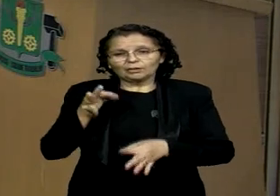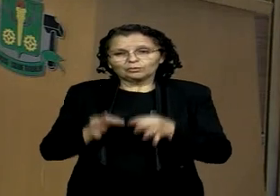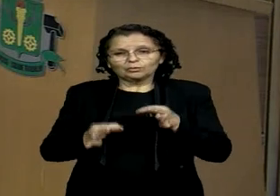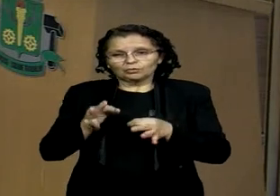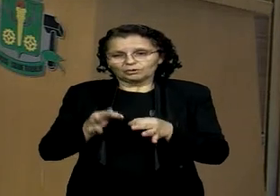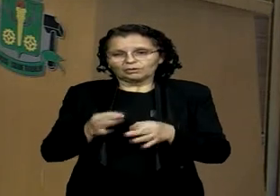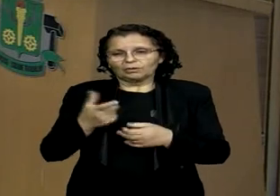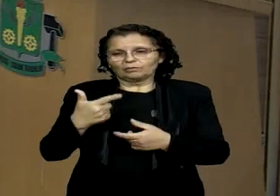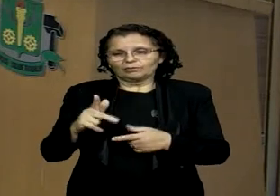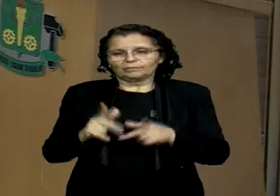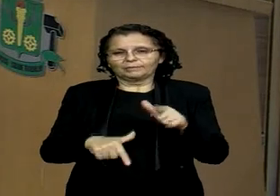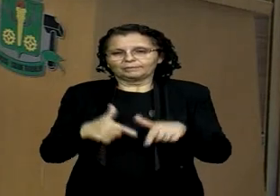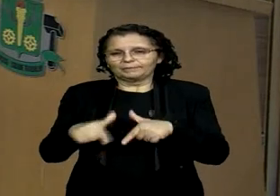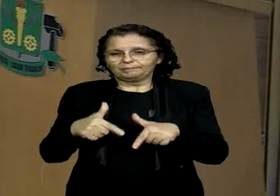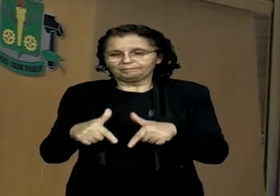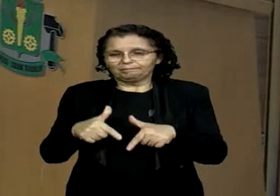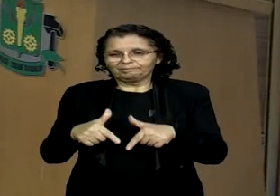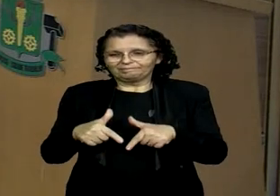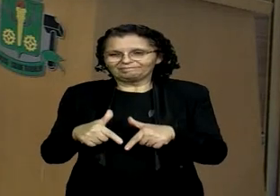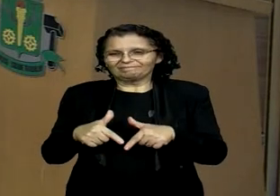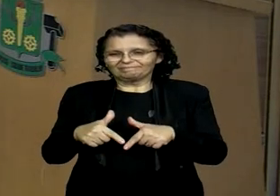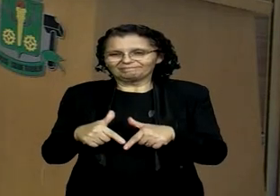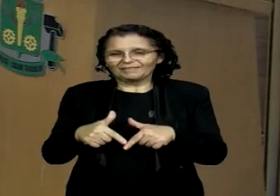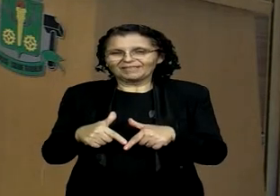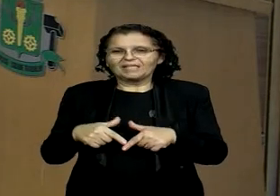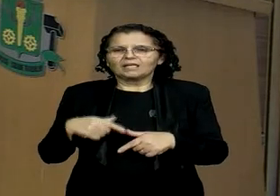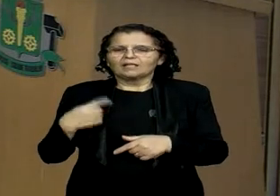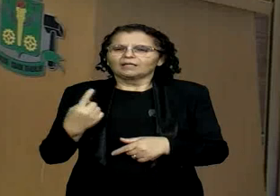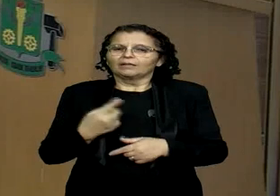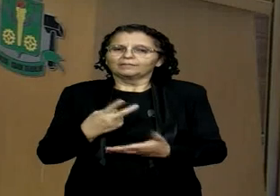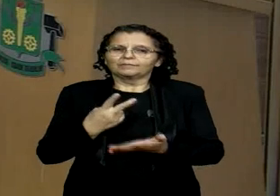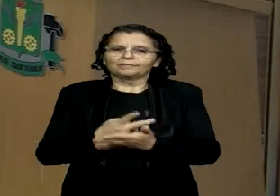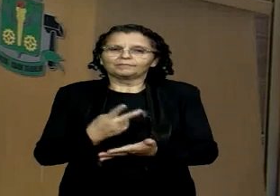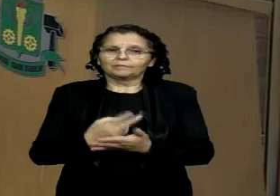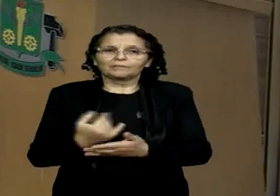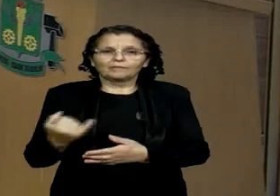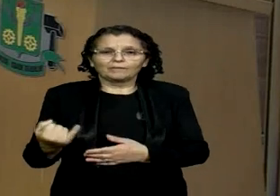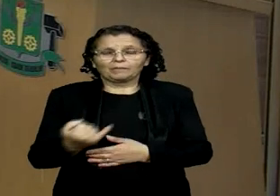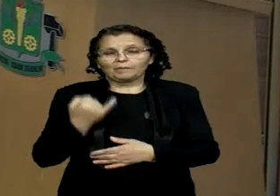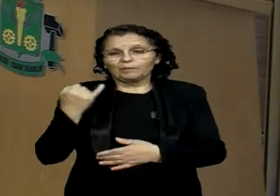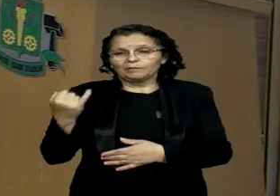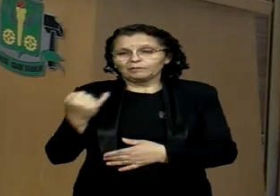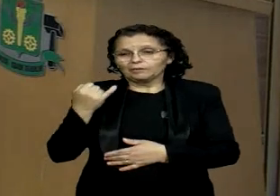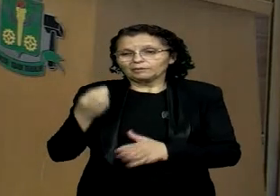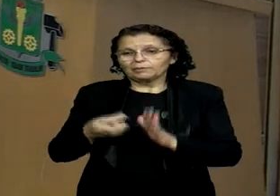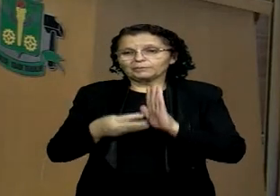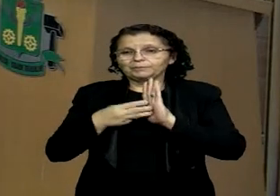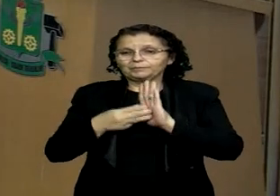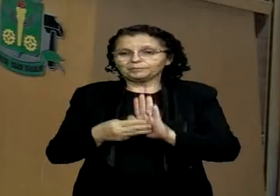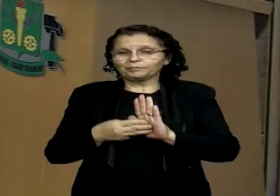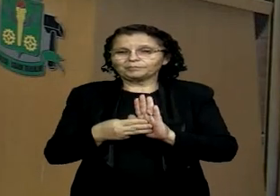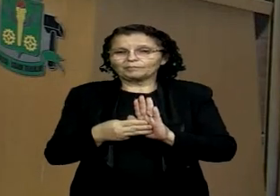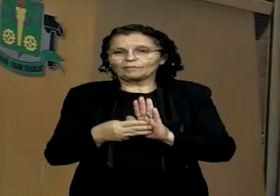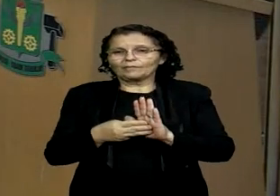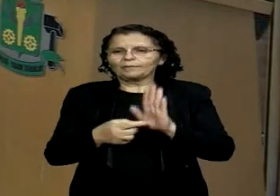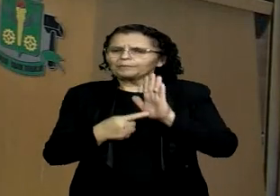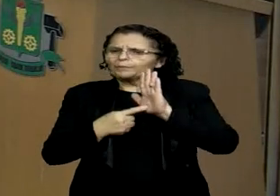justiça ao seu trabalho. Então, a gente, aqui, eu sempre falo, né, são importantes essas moções, porque